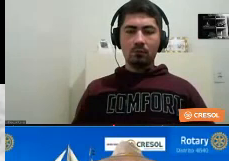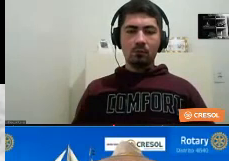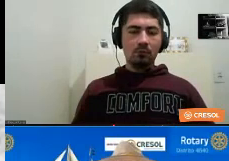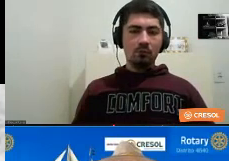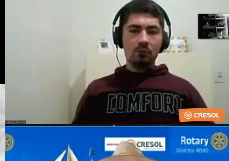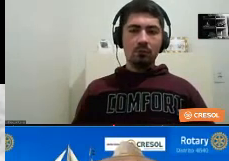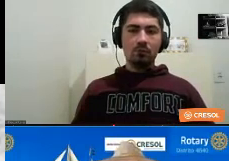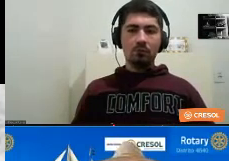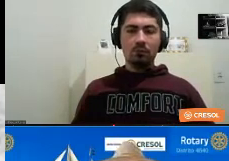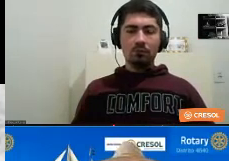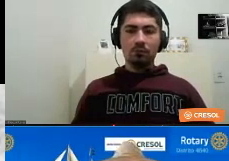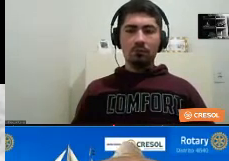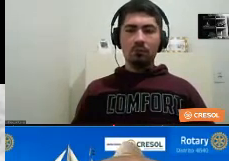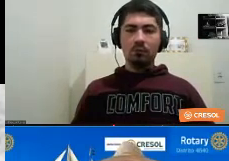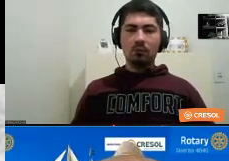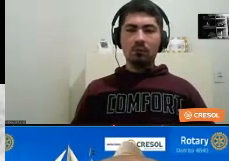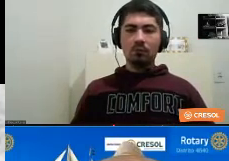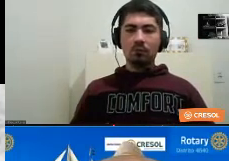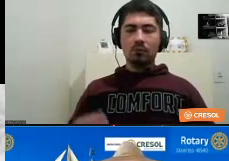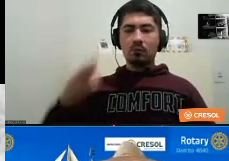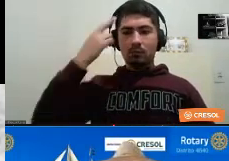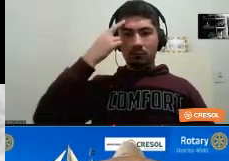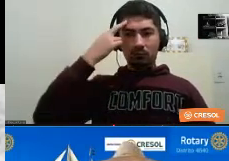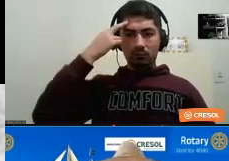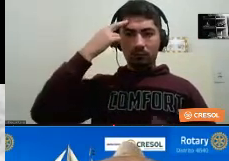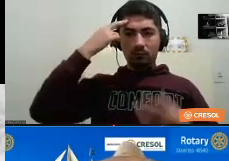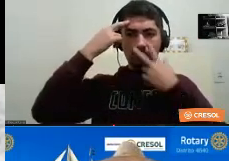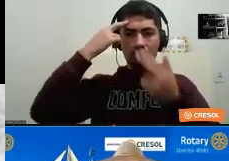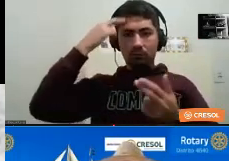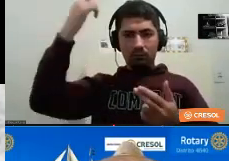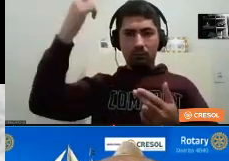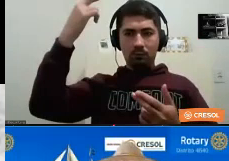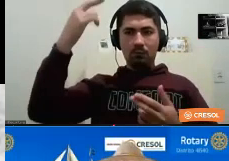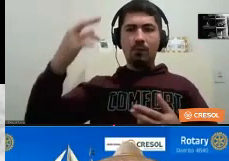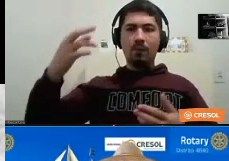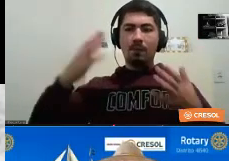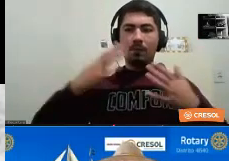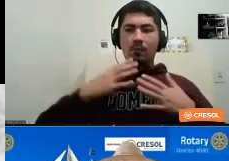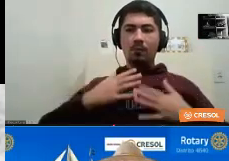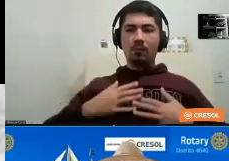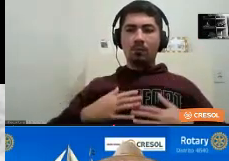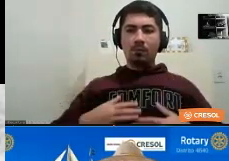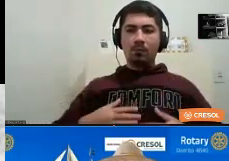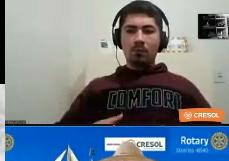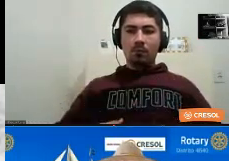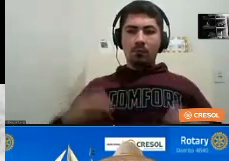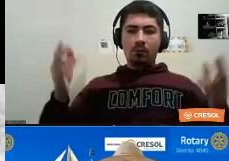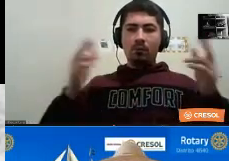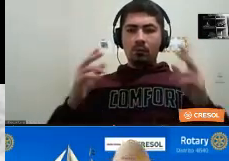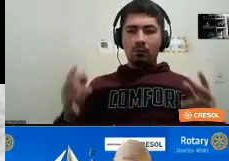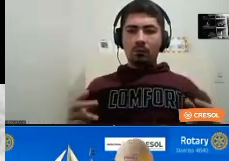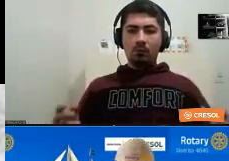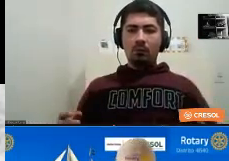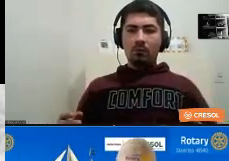outras pessoas, mantivesse liderança para manter tranquilos essas pessoas. Apesar